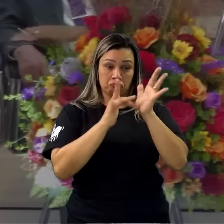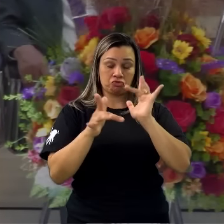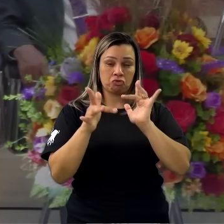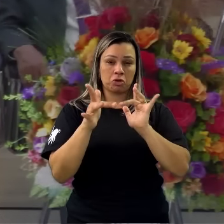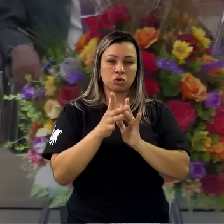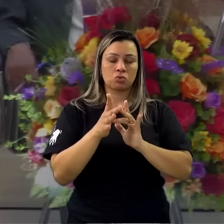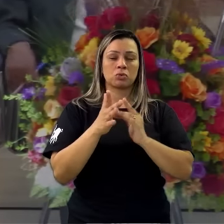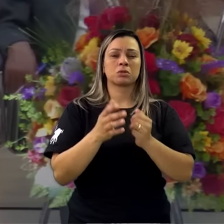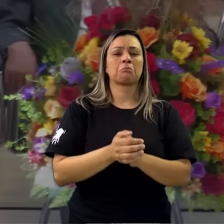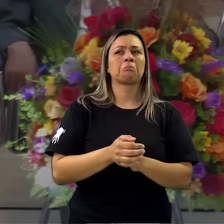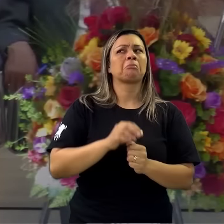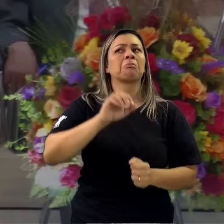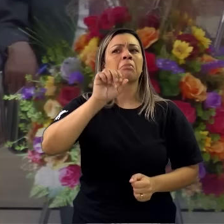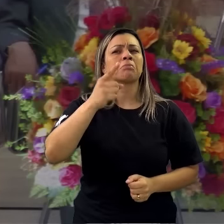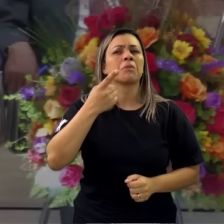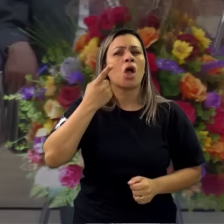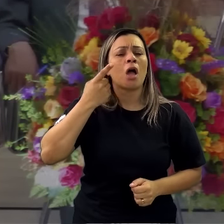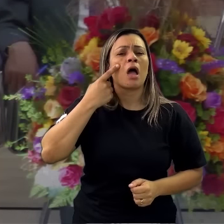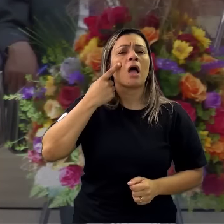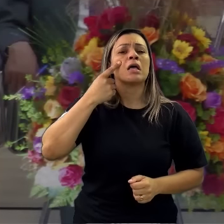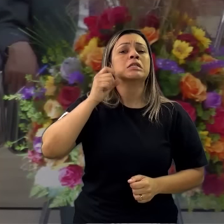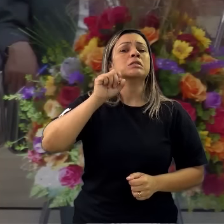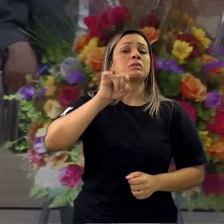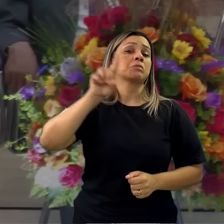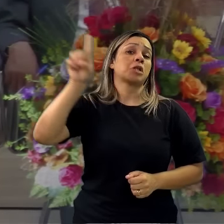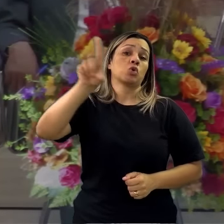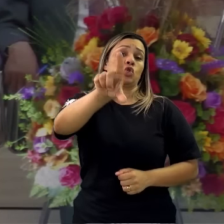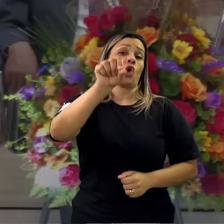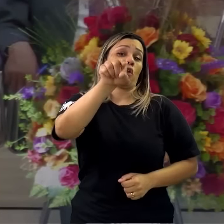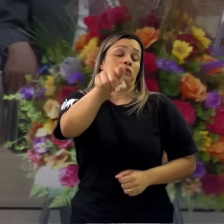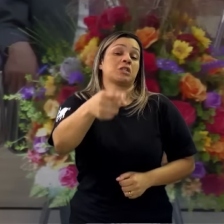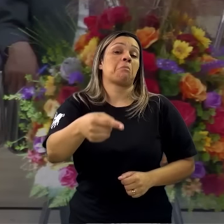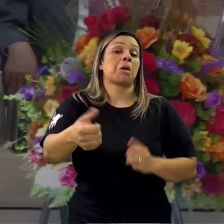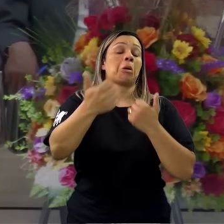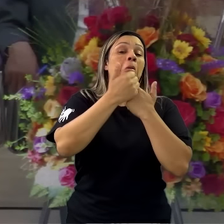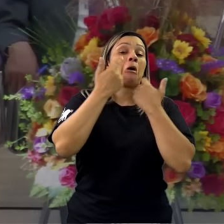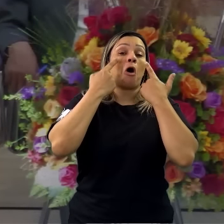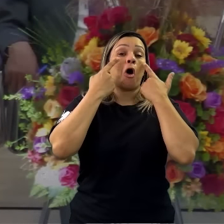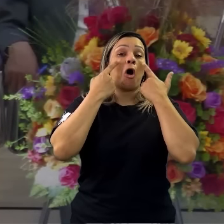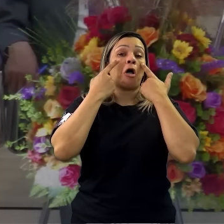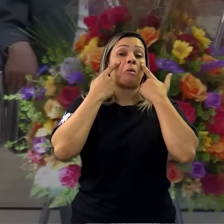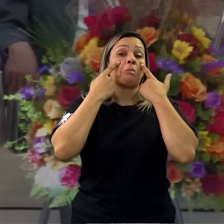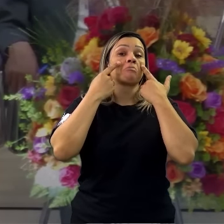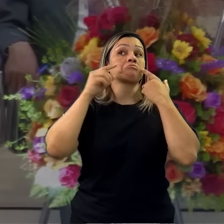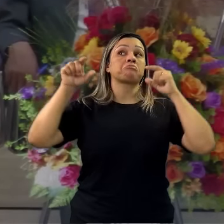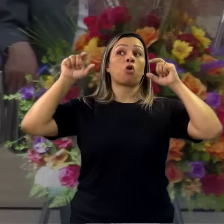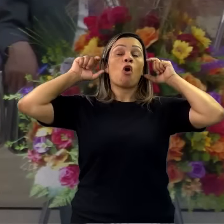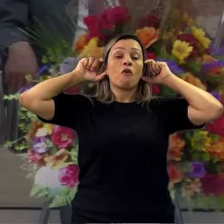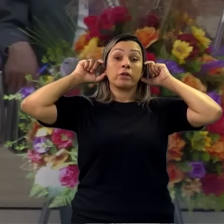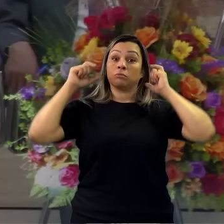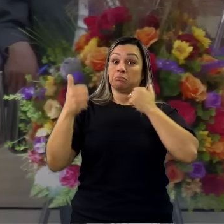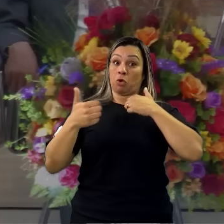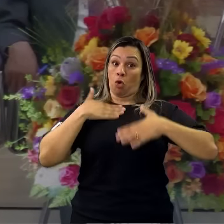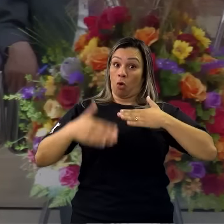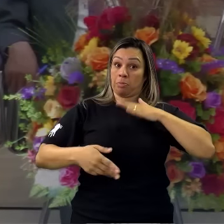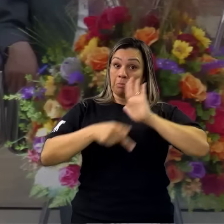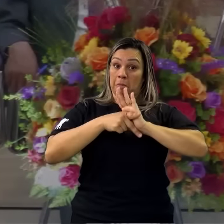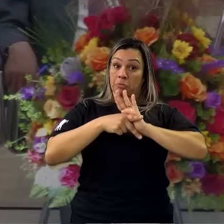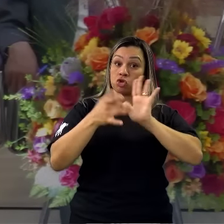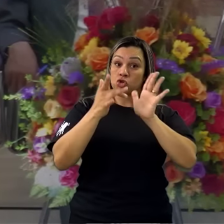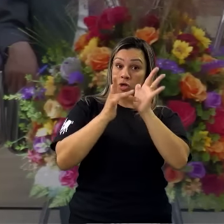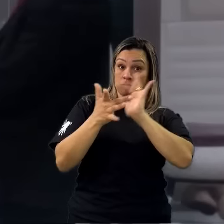e o que seria ouvido se todo mundo quisesse ser porca tem gente que Deus chamou pra ser olho tem gente que Deus chamou pra ser boca agora a